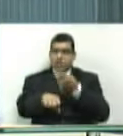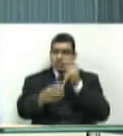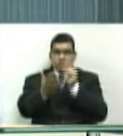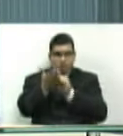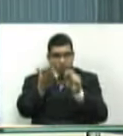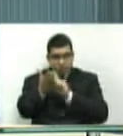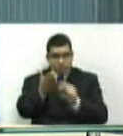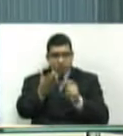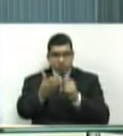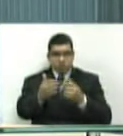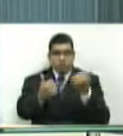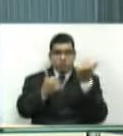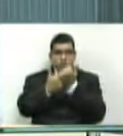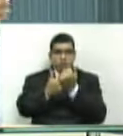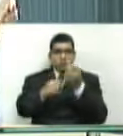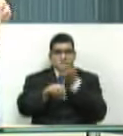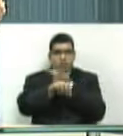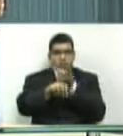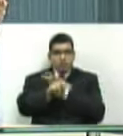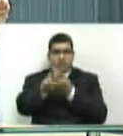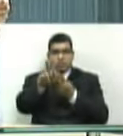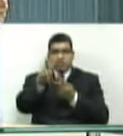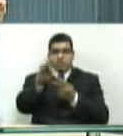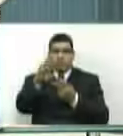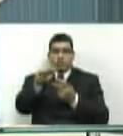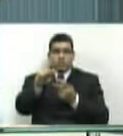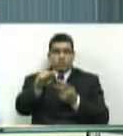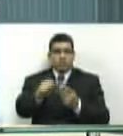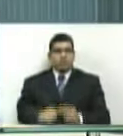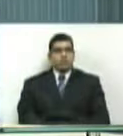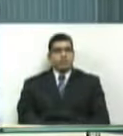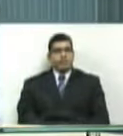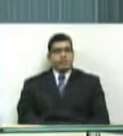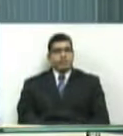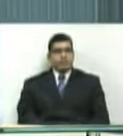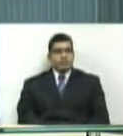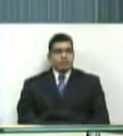pelo subprocurador Vitor Hugo Mota de Menezes,